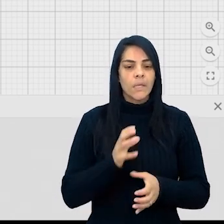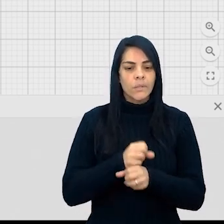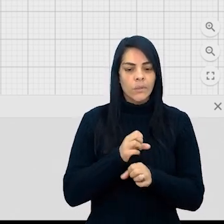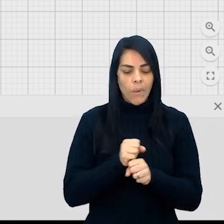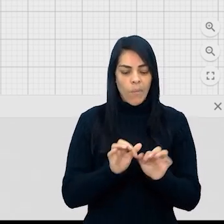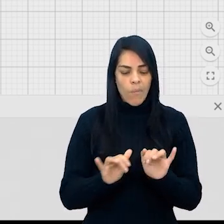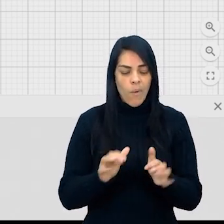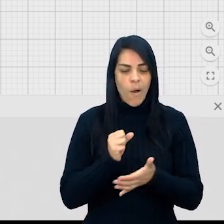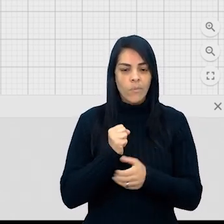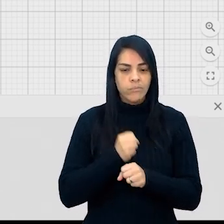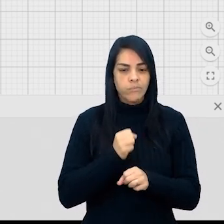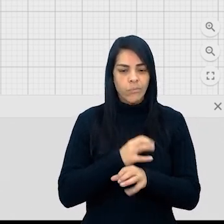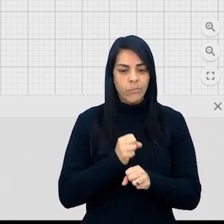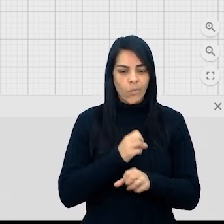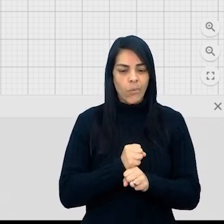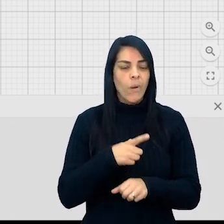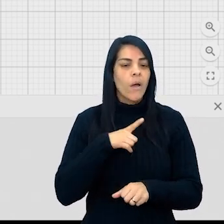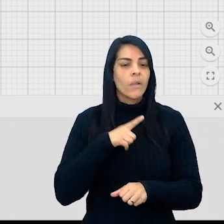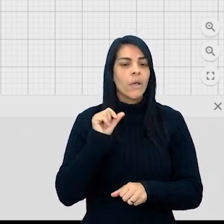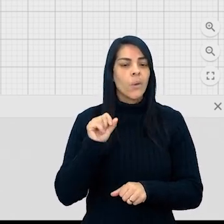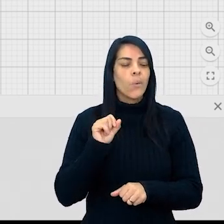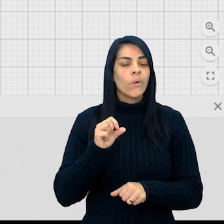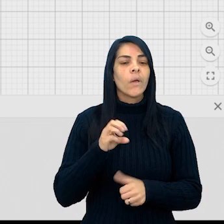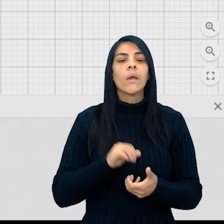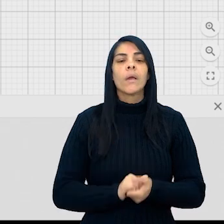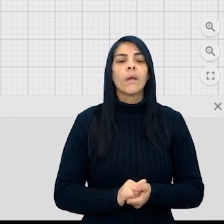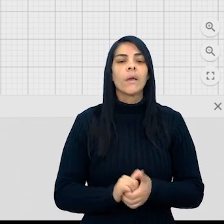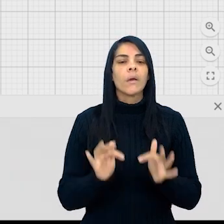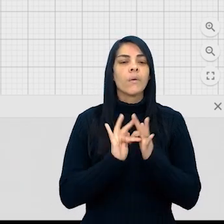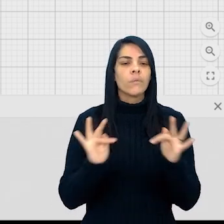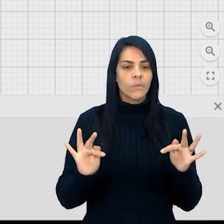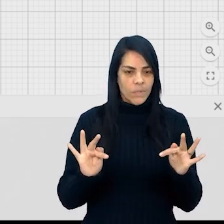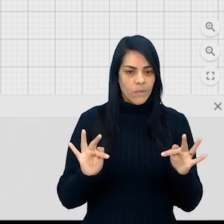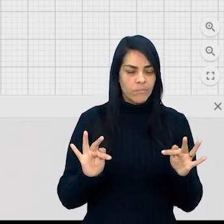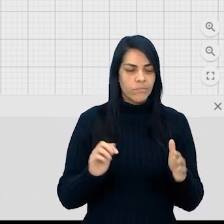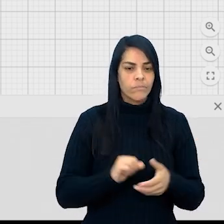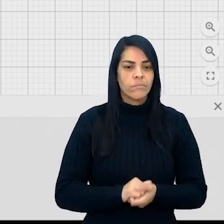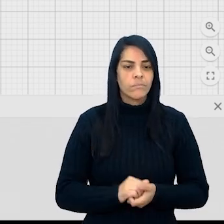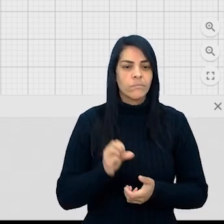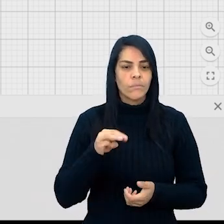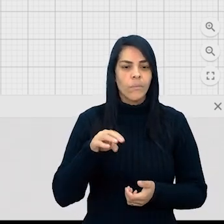entre módulo, eu coloco a função agora em módulo.